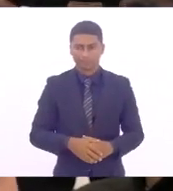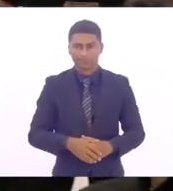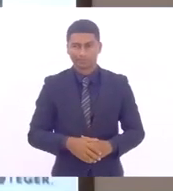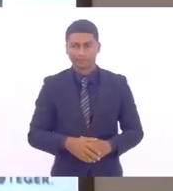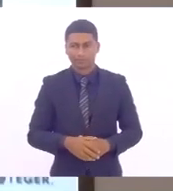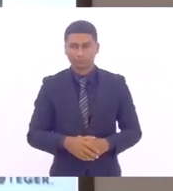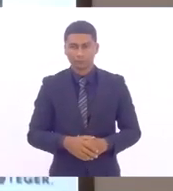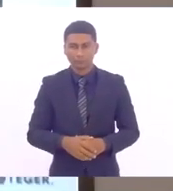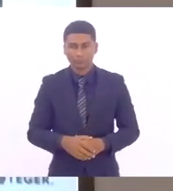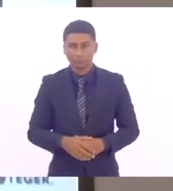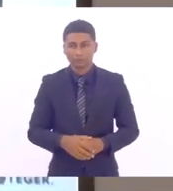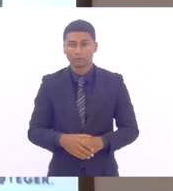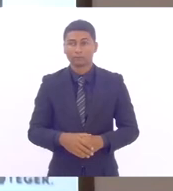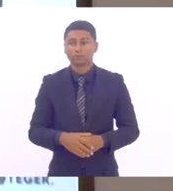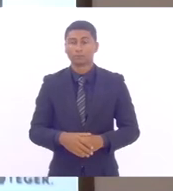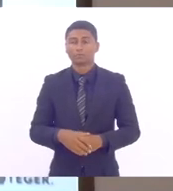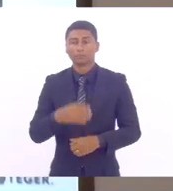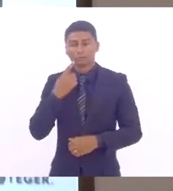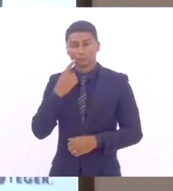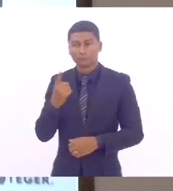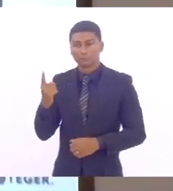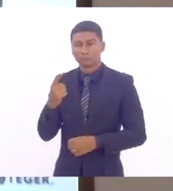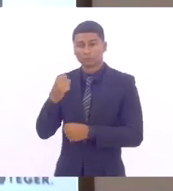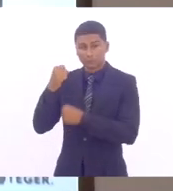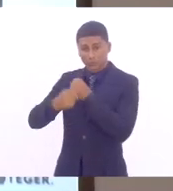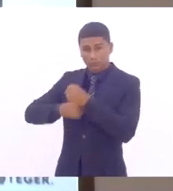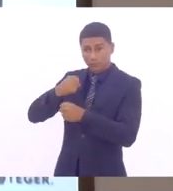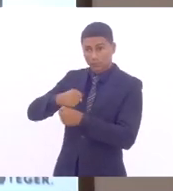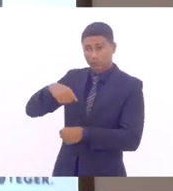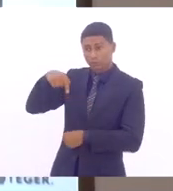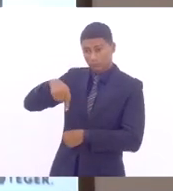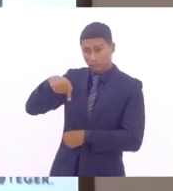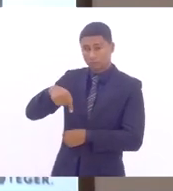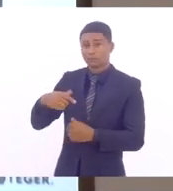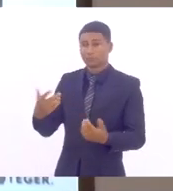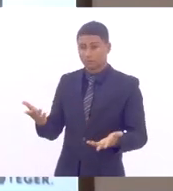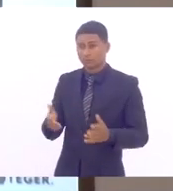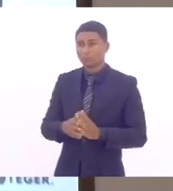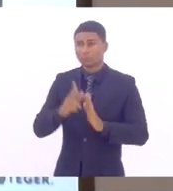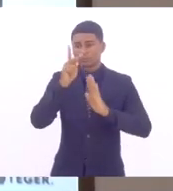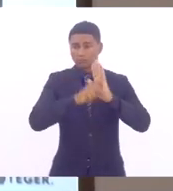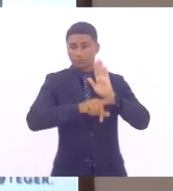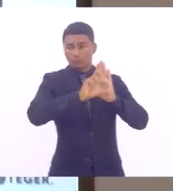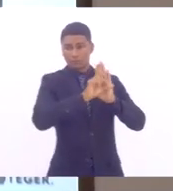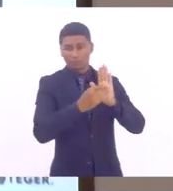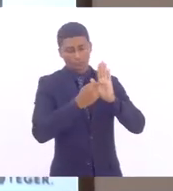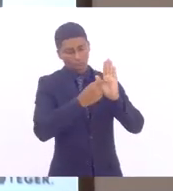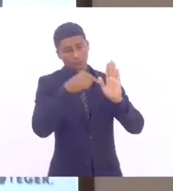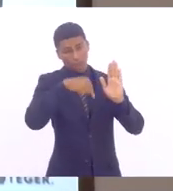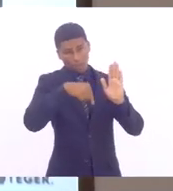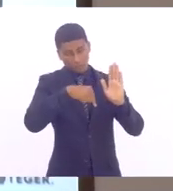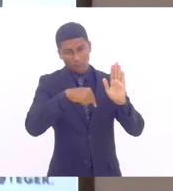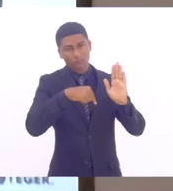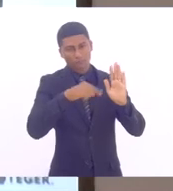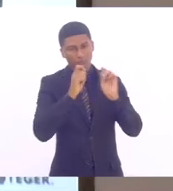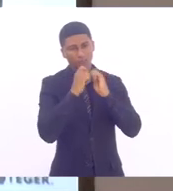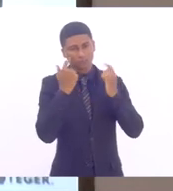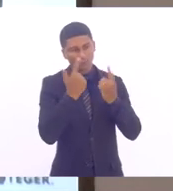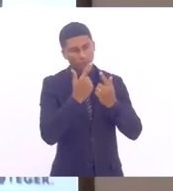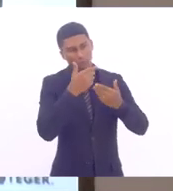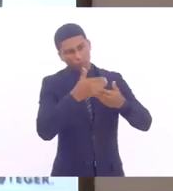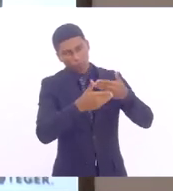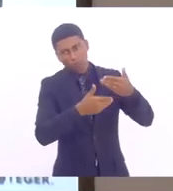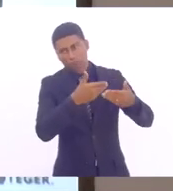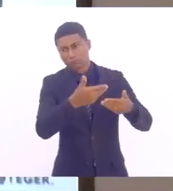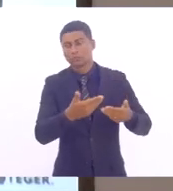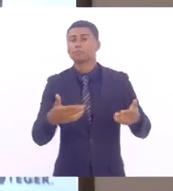Isso aí foi agora, foi nesse ano já, enquanto provavelmente o projeto de lei estava tramitando aqui nessa casa,